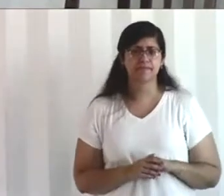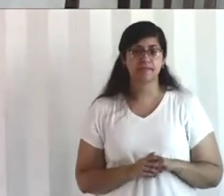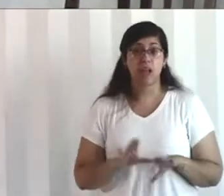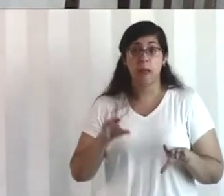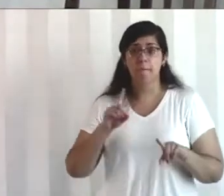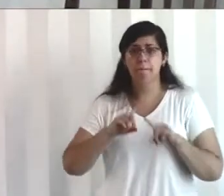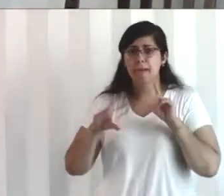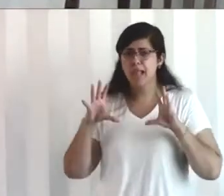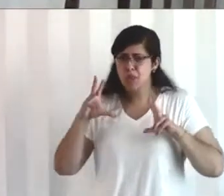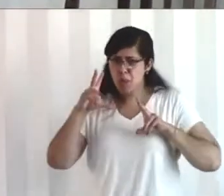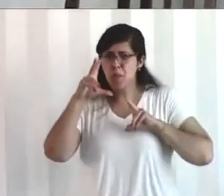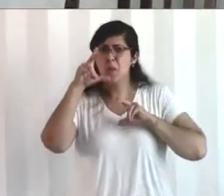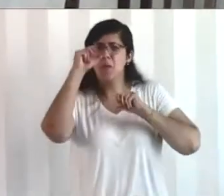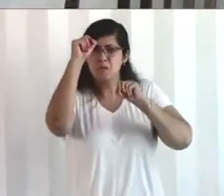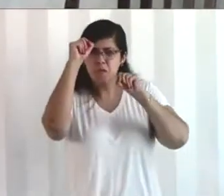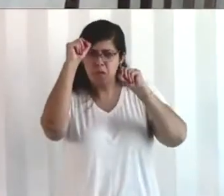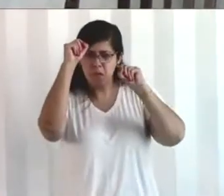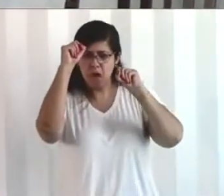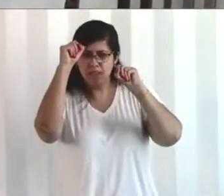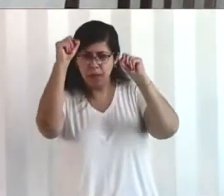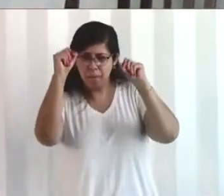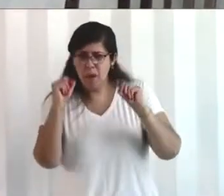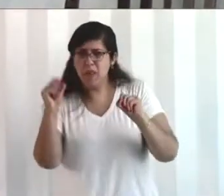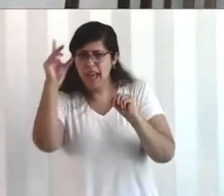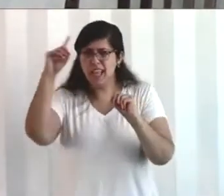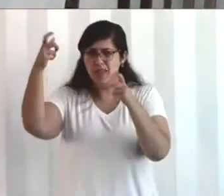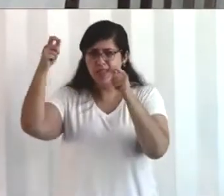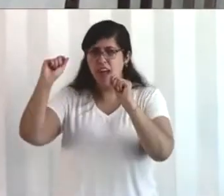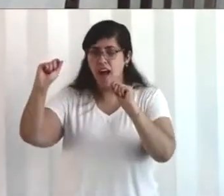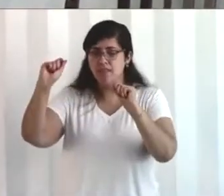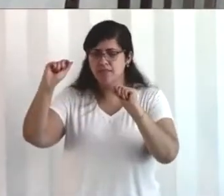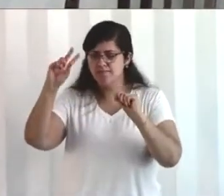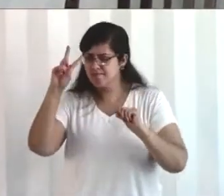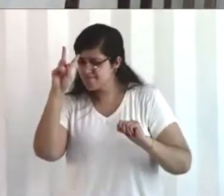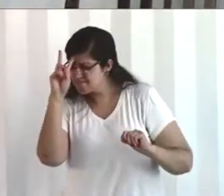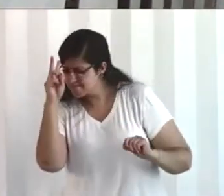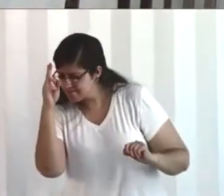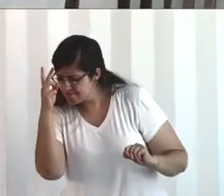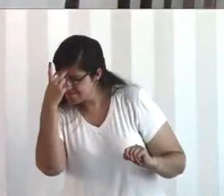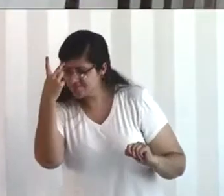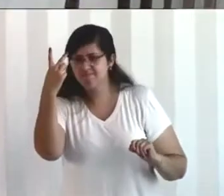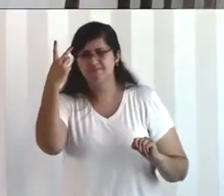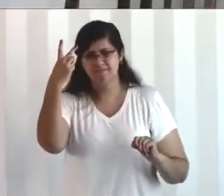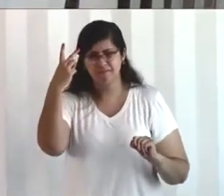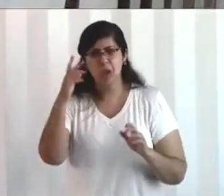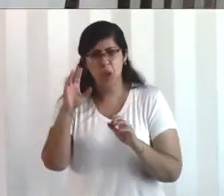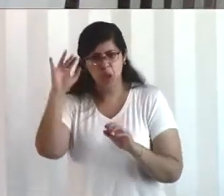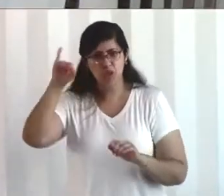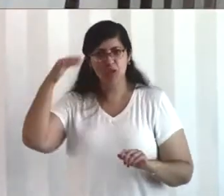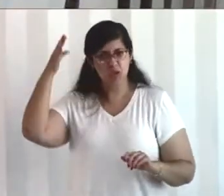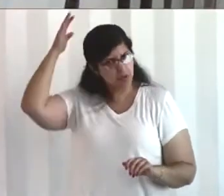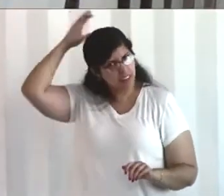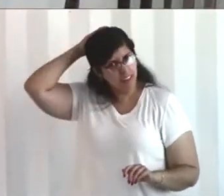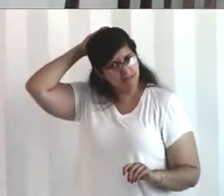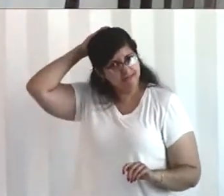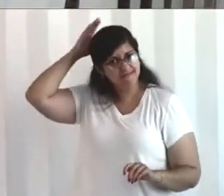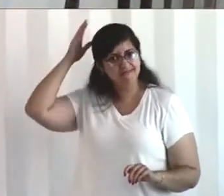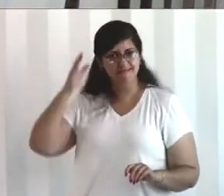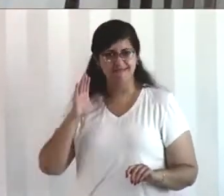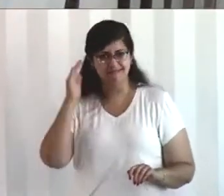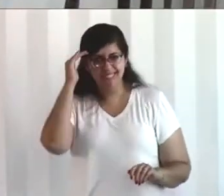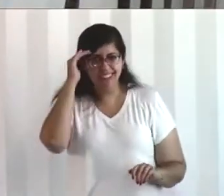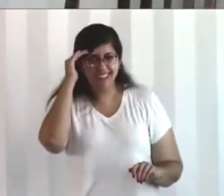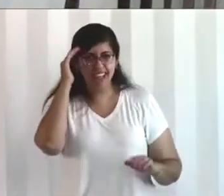28, convencia publicamente os judeus, provando por meio das Escrituras que o Cristo